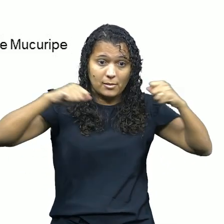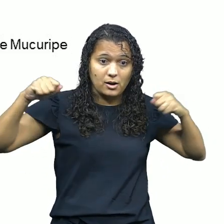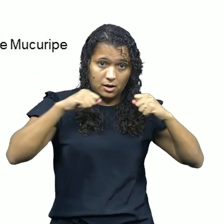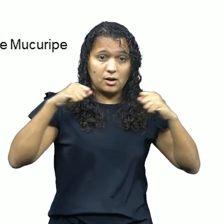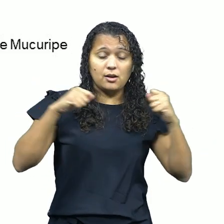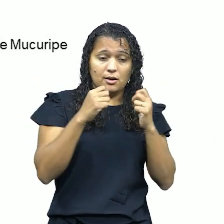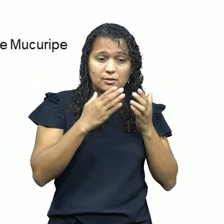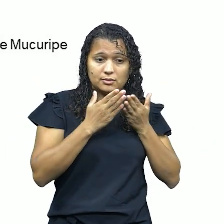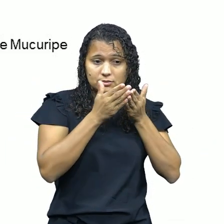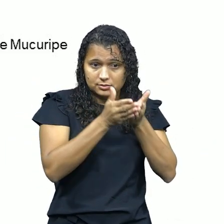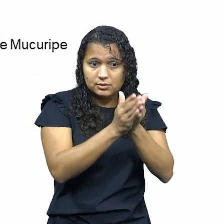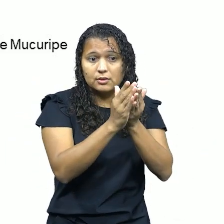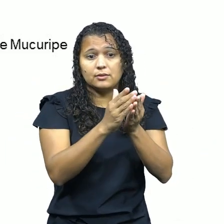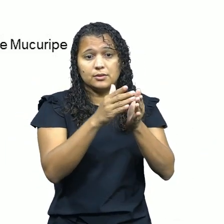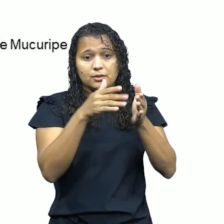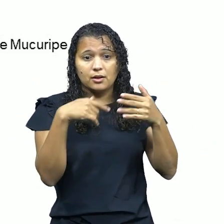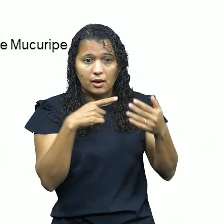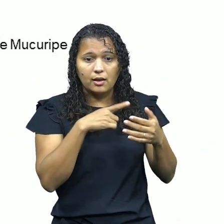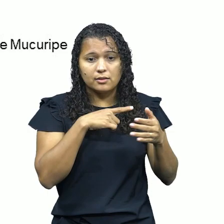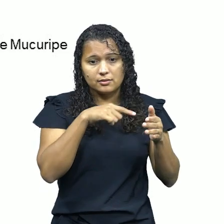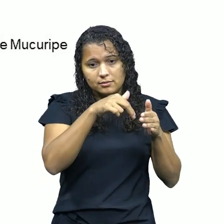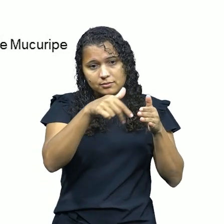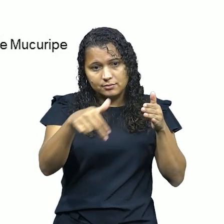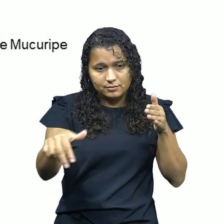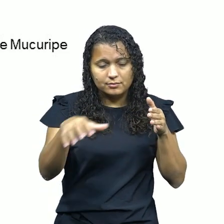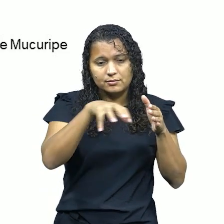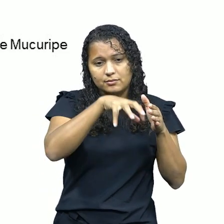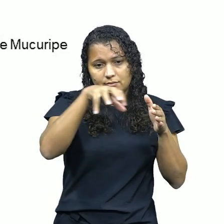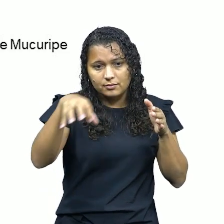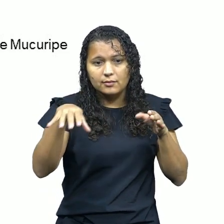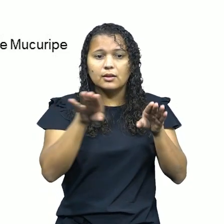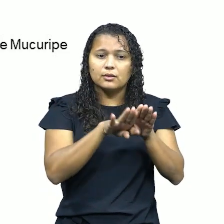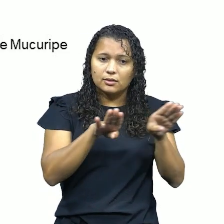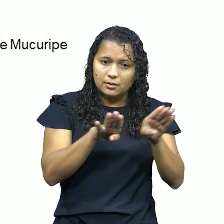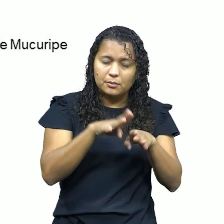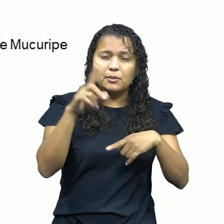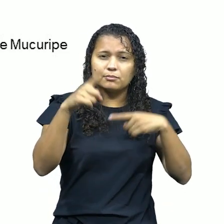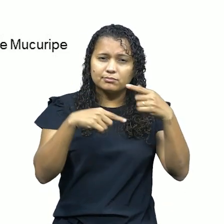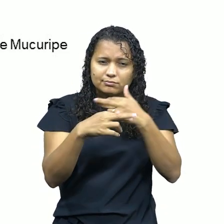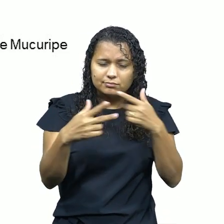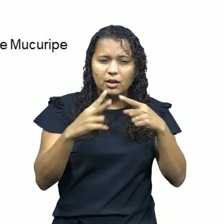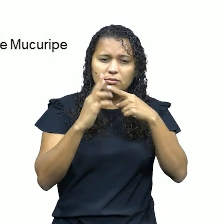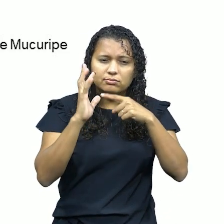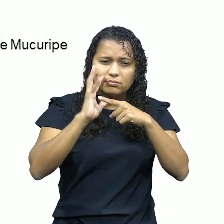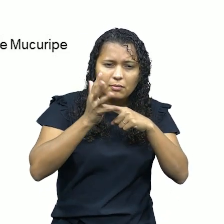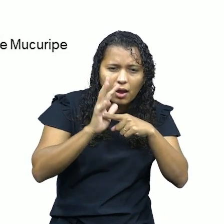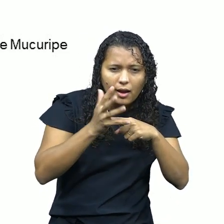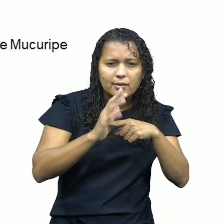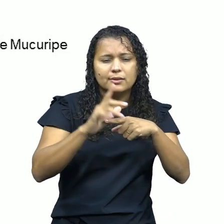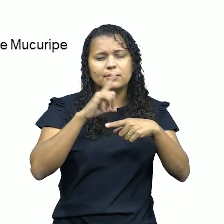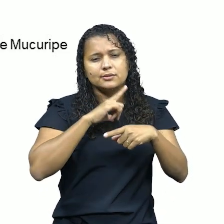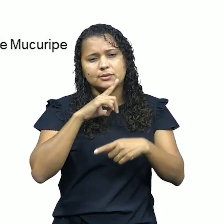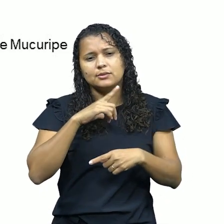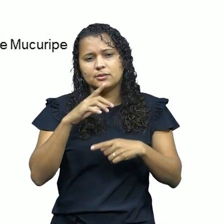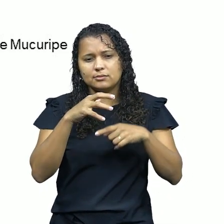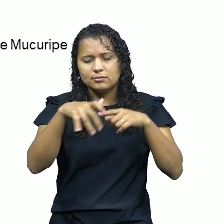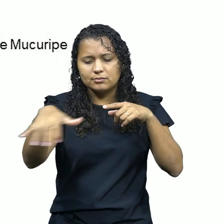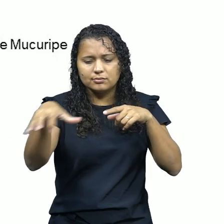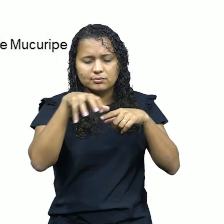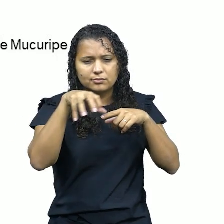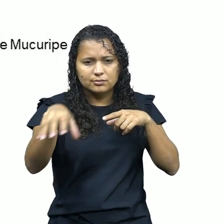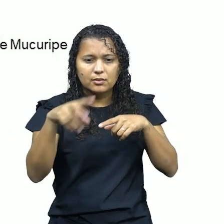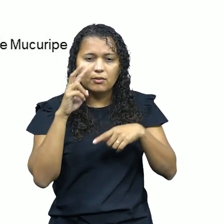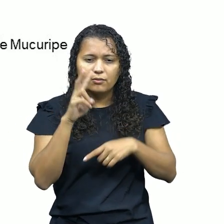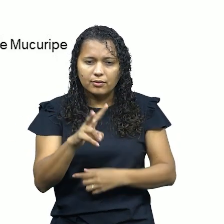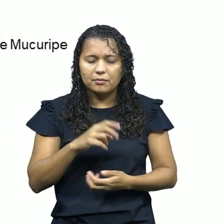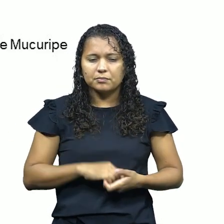o embarque e o desembarque, né? E também há equipamentos de descarregamento nesses berços de atracação. Como